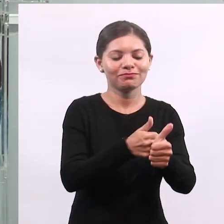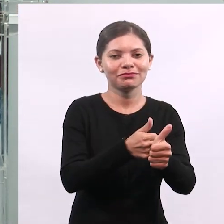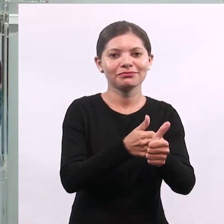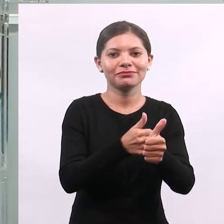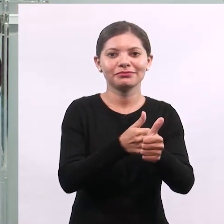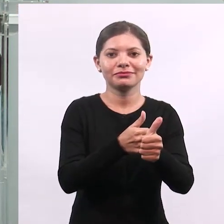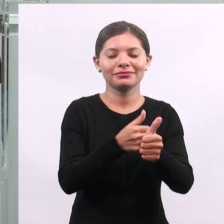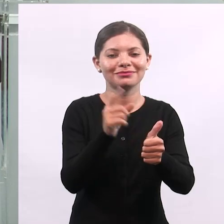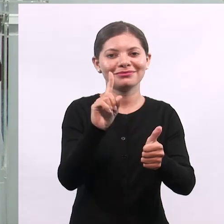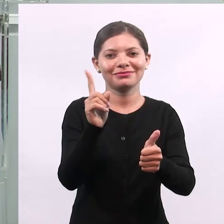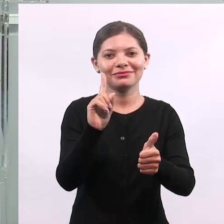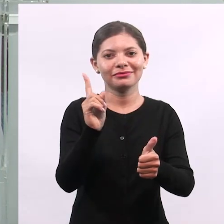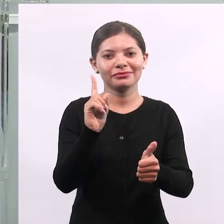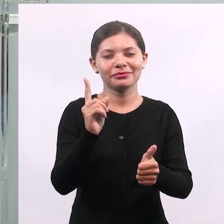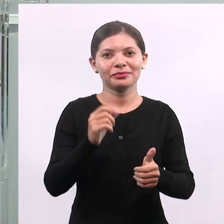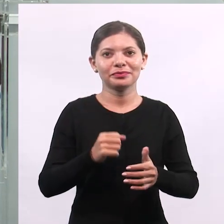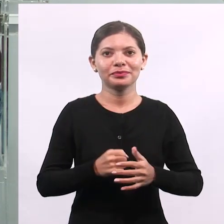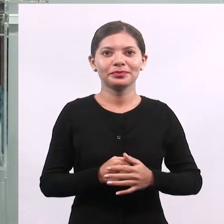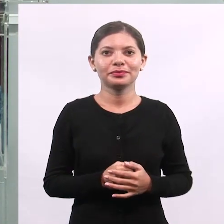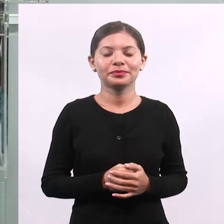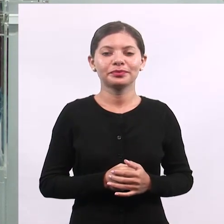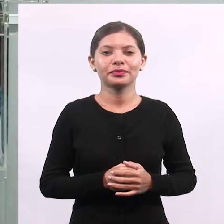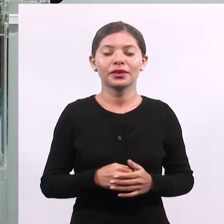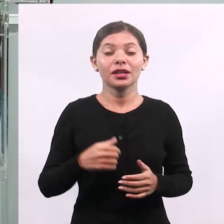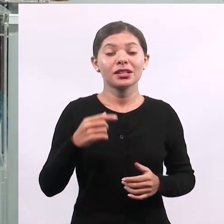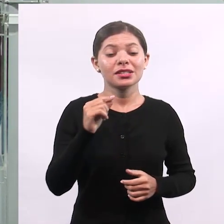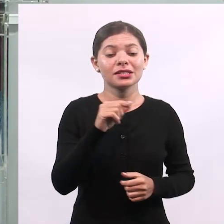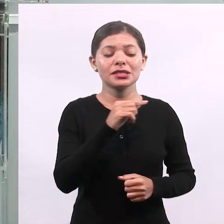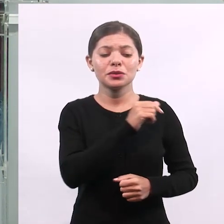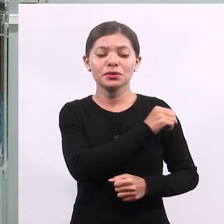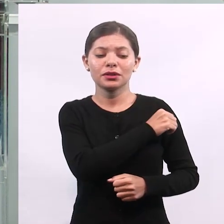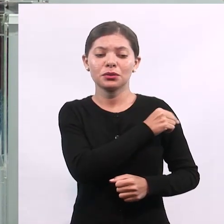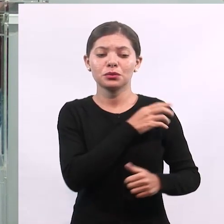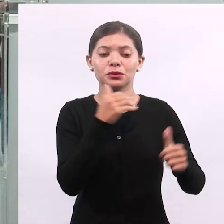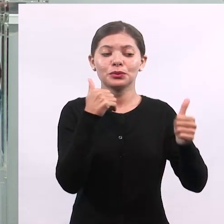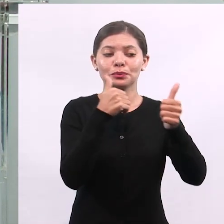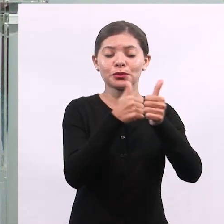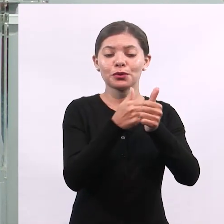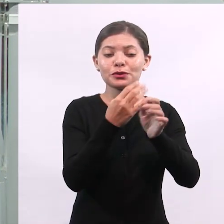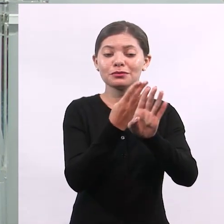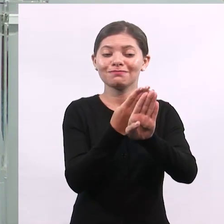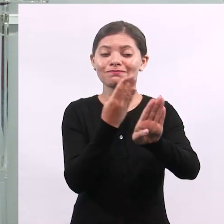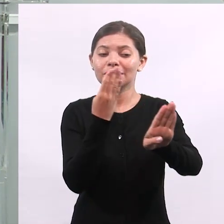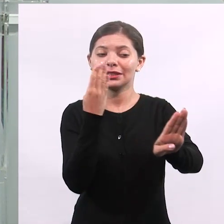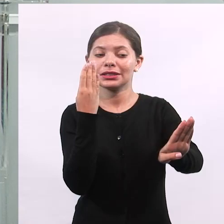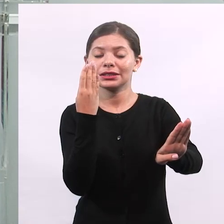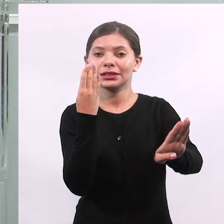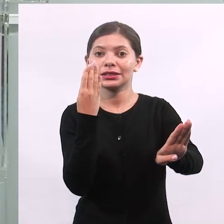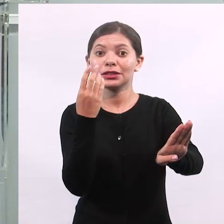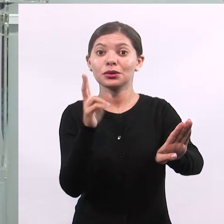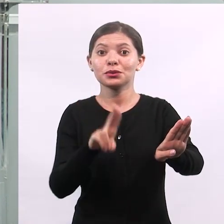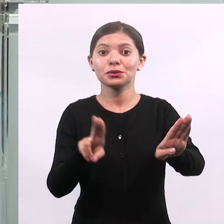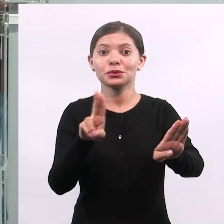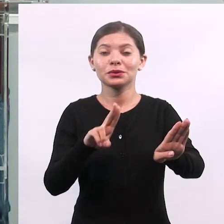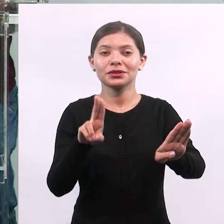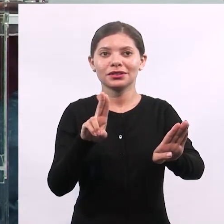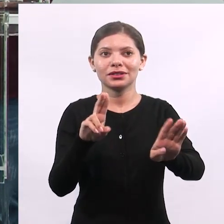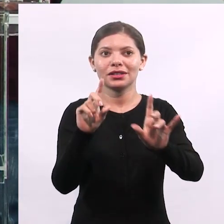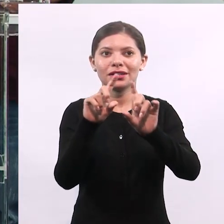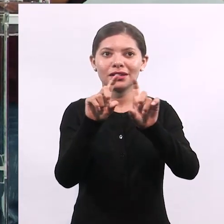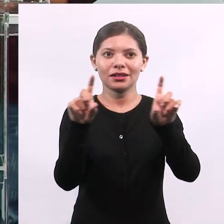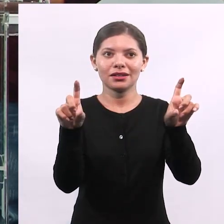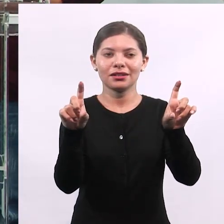dizer se esses alunos são próximos ou distantes de 15 anos a gente usa a medida de dispersão